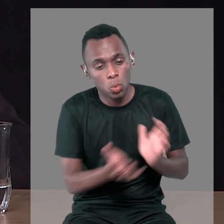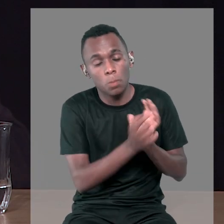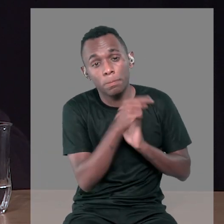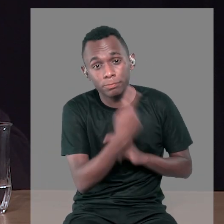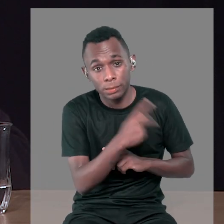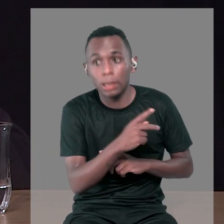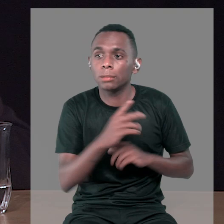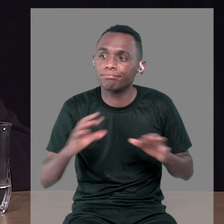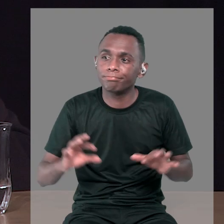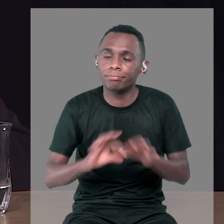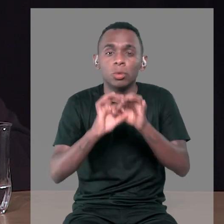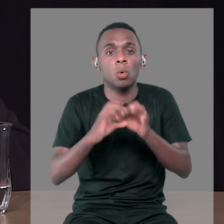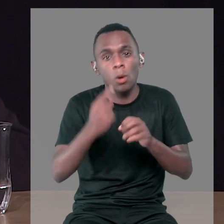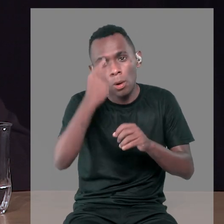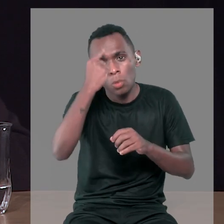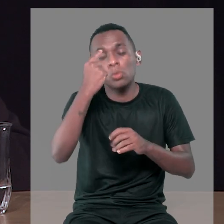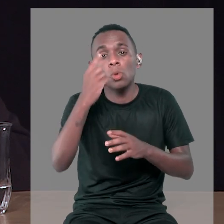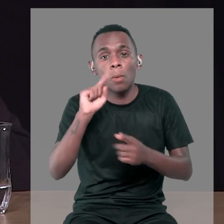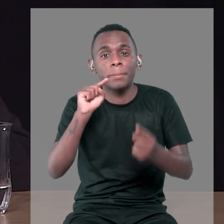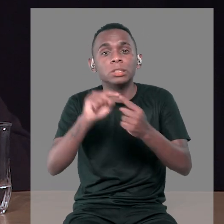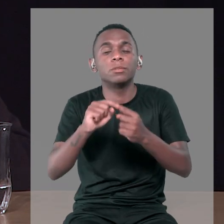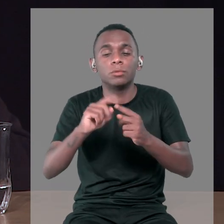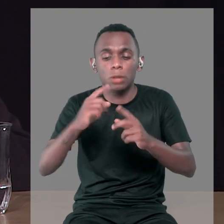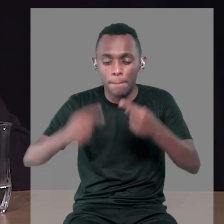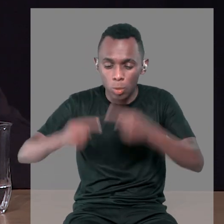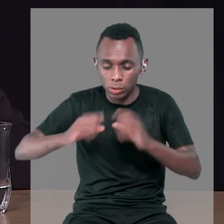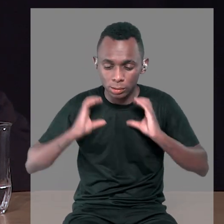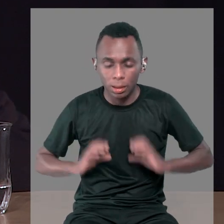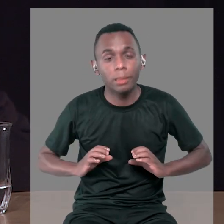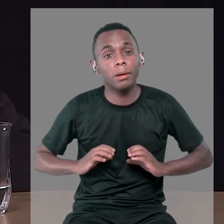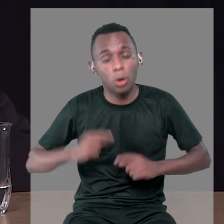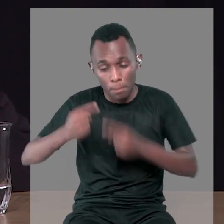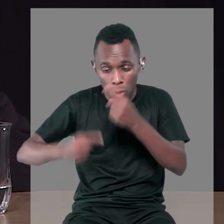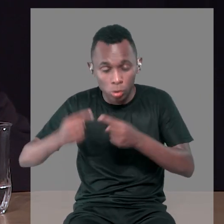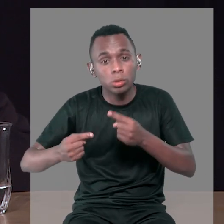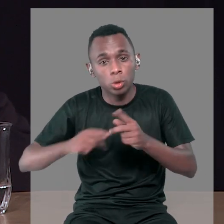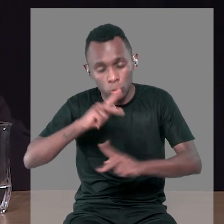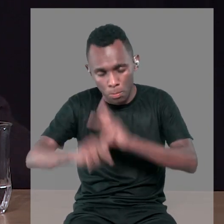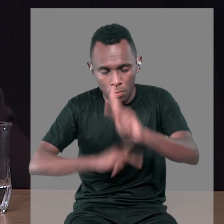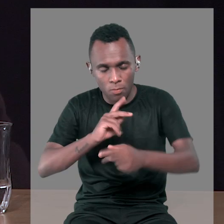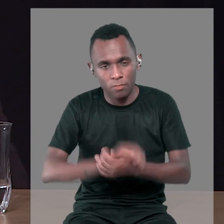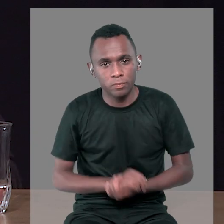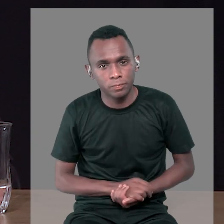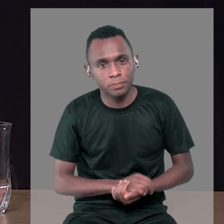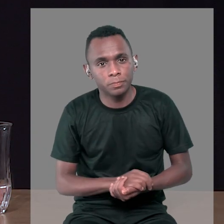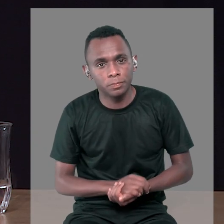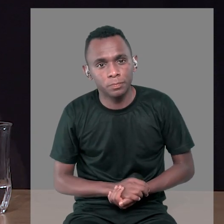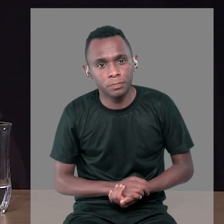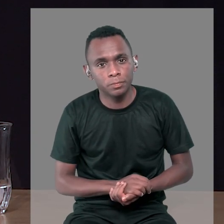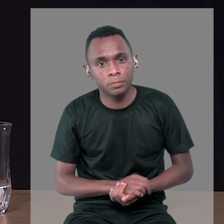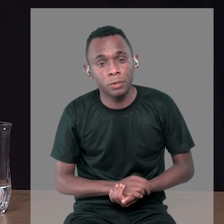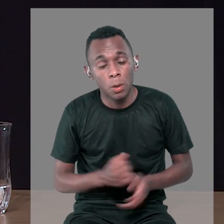a ideia da política cidadã, ou, se preferirem, da política republicana. Primeiro passo de